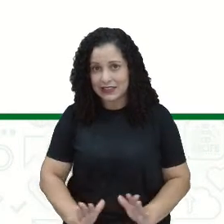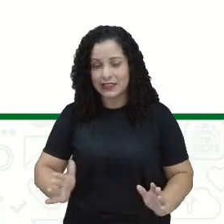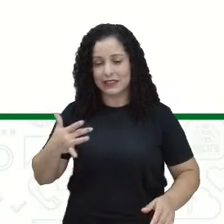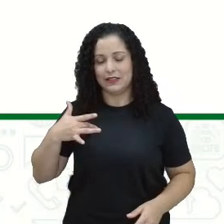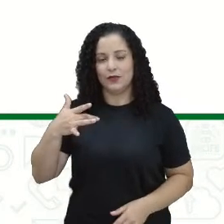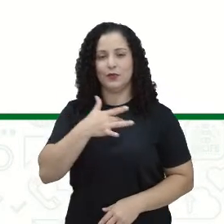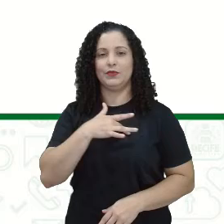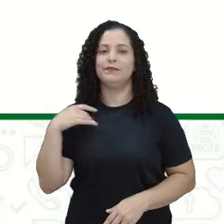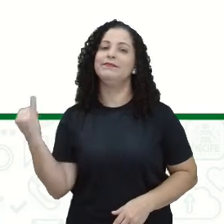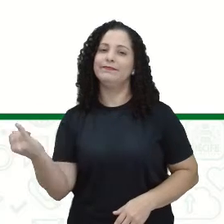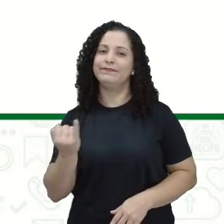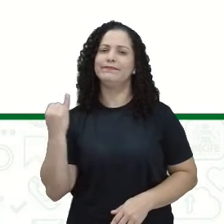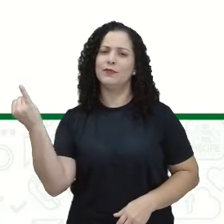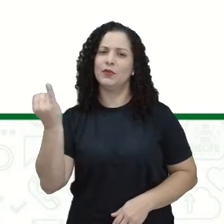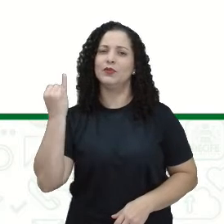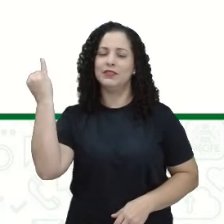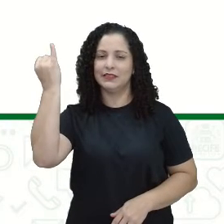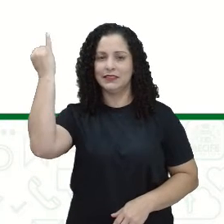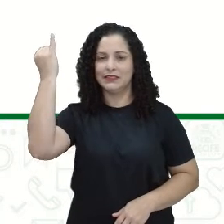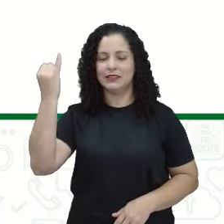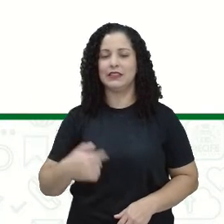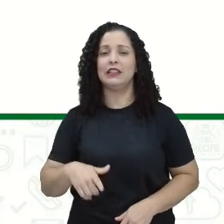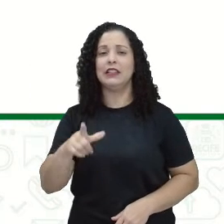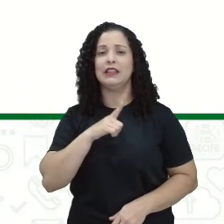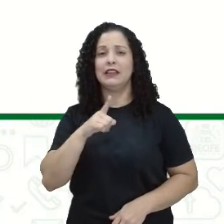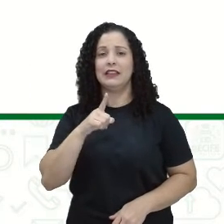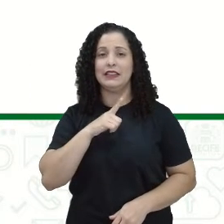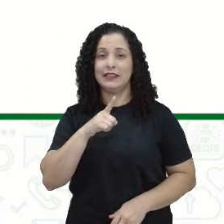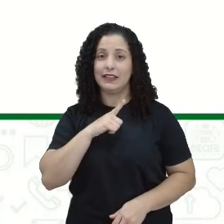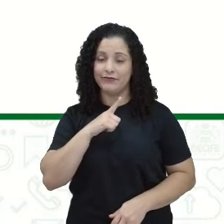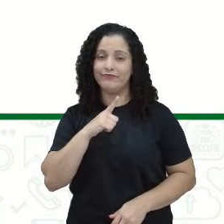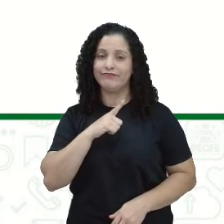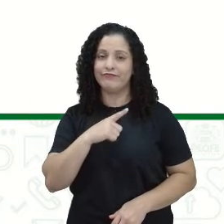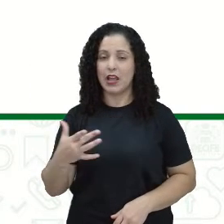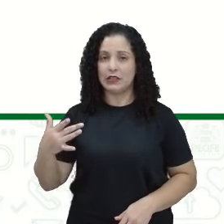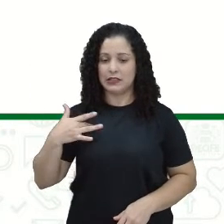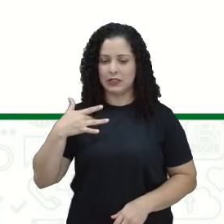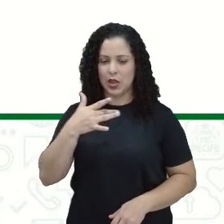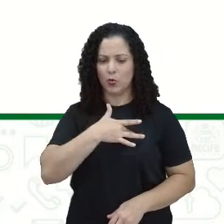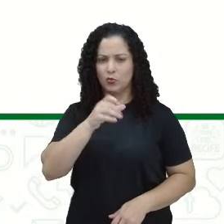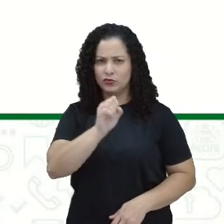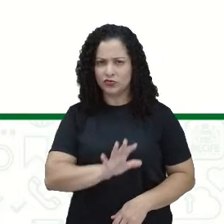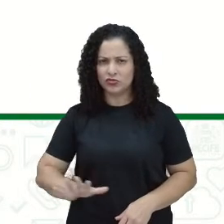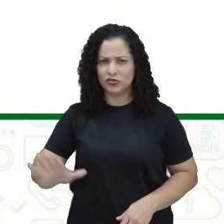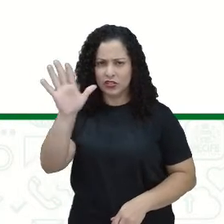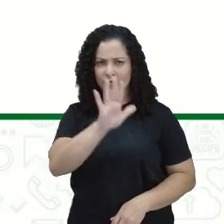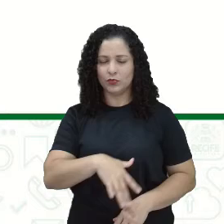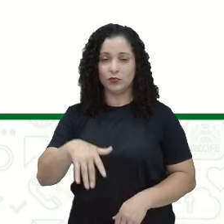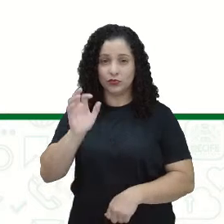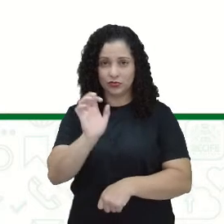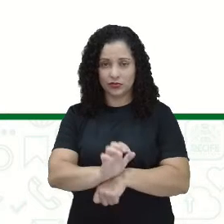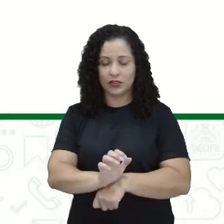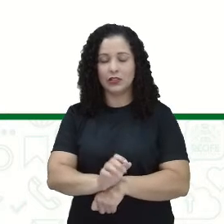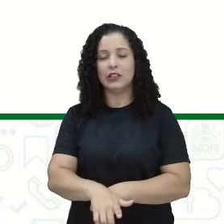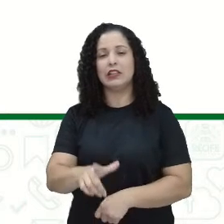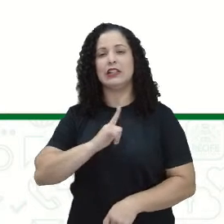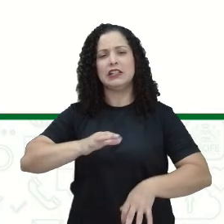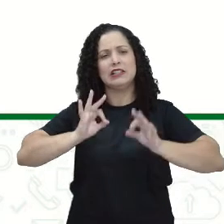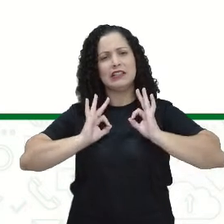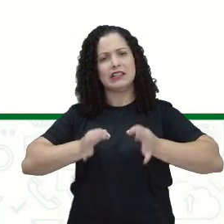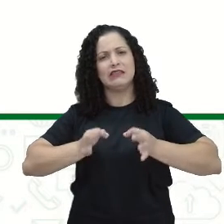bem importante ter um sistema de saúde em que dê garantias de um